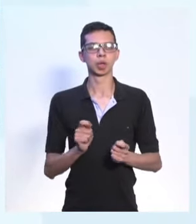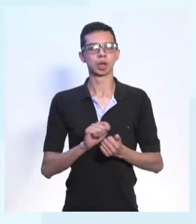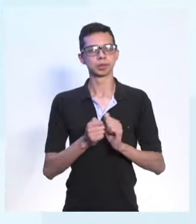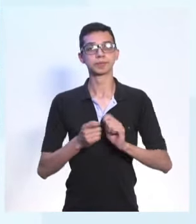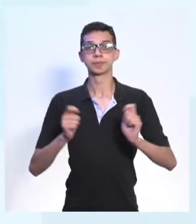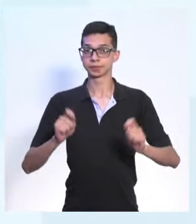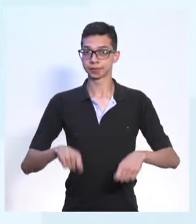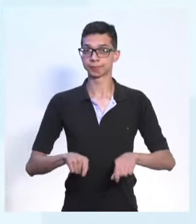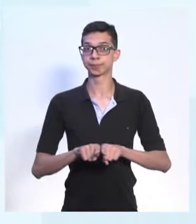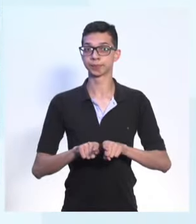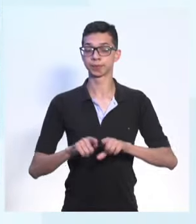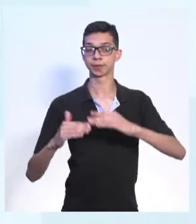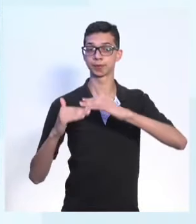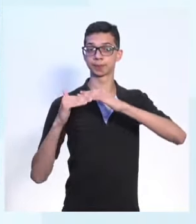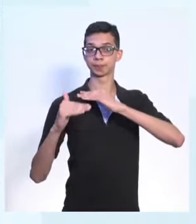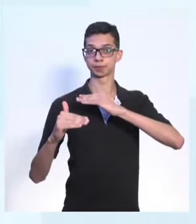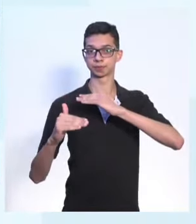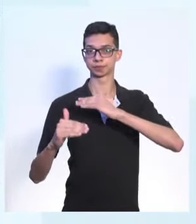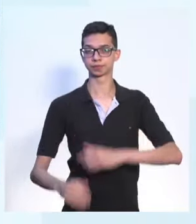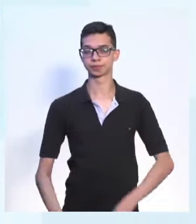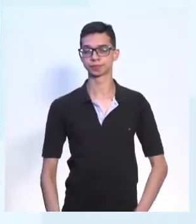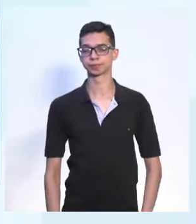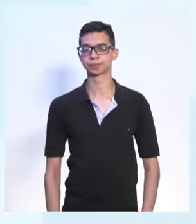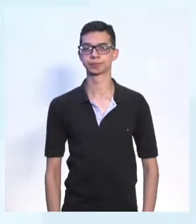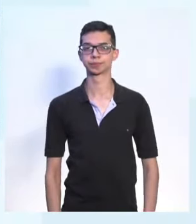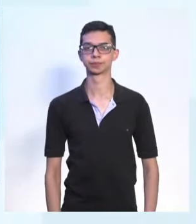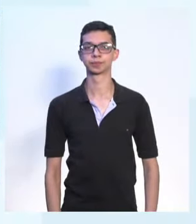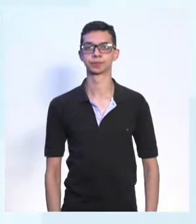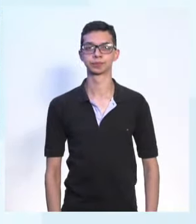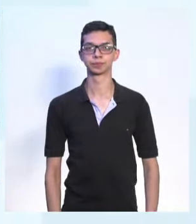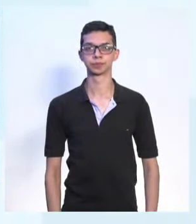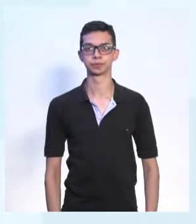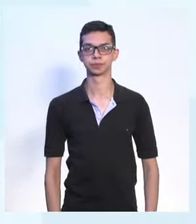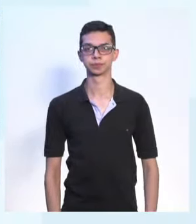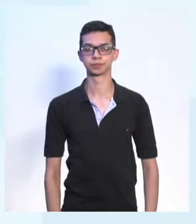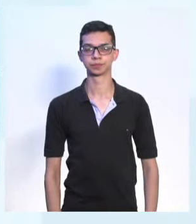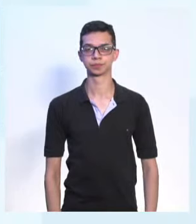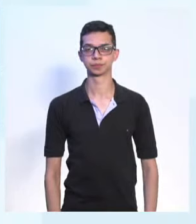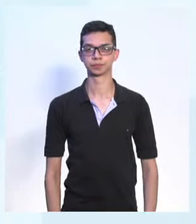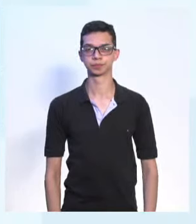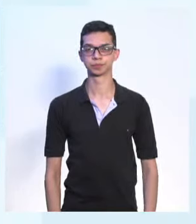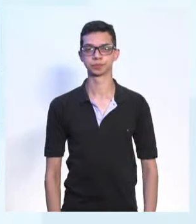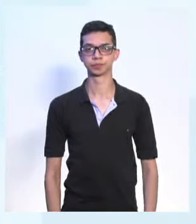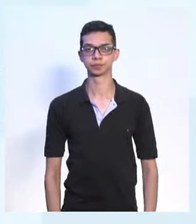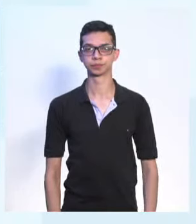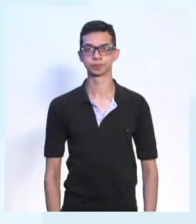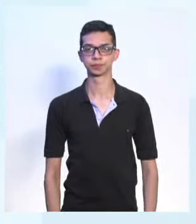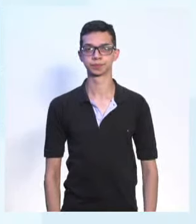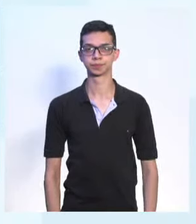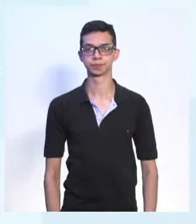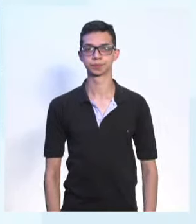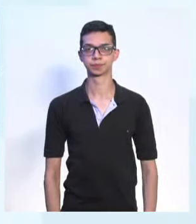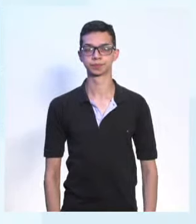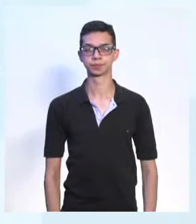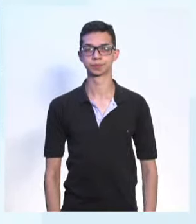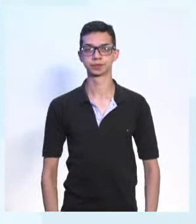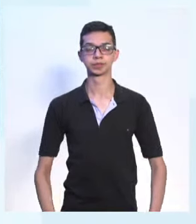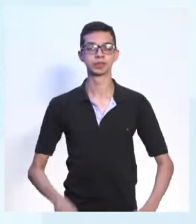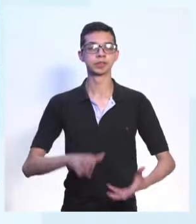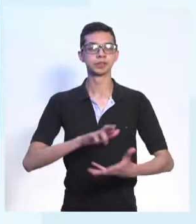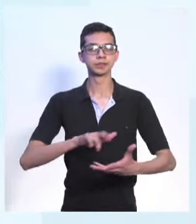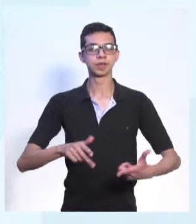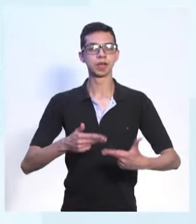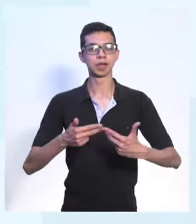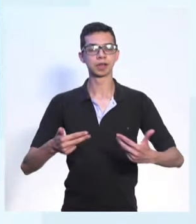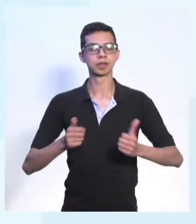pattern. Padrão. Padrão. A series of actions that show how things normally happen. Uma série de ações que